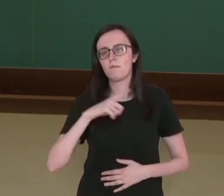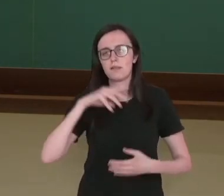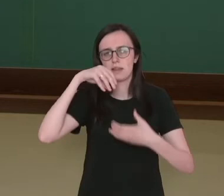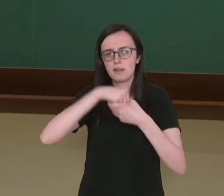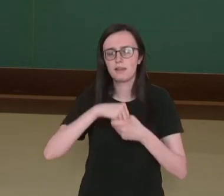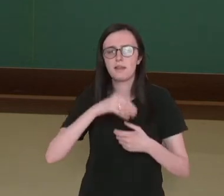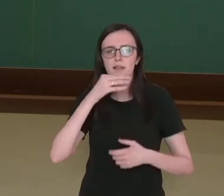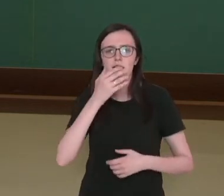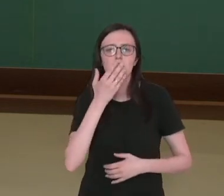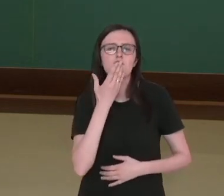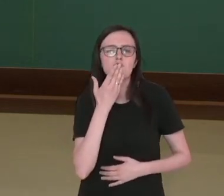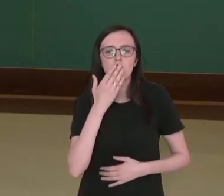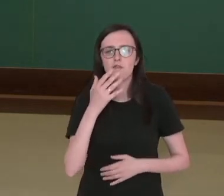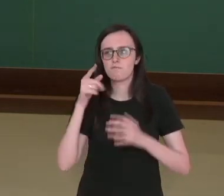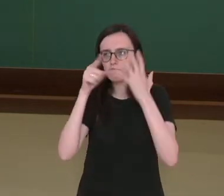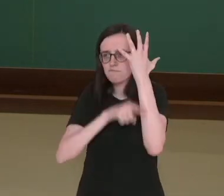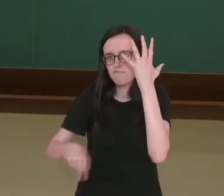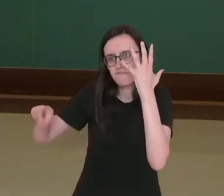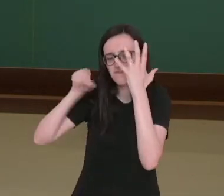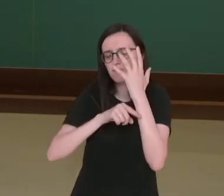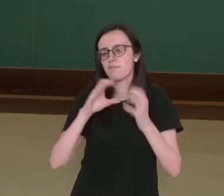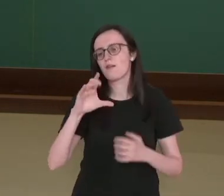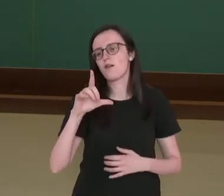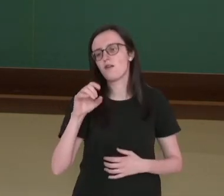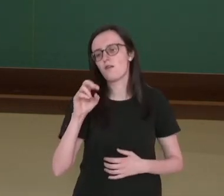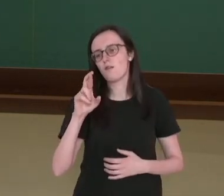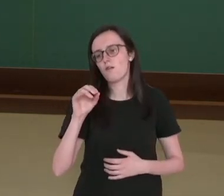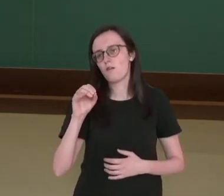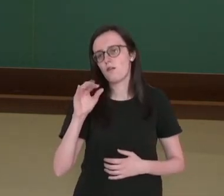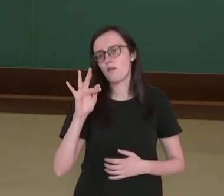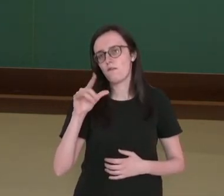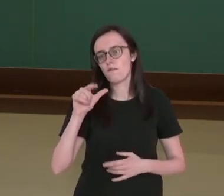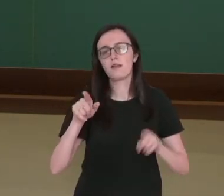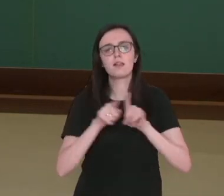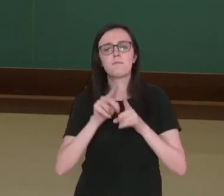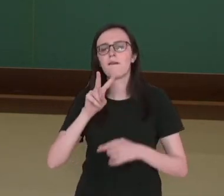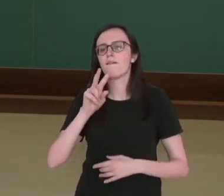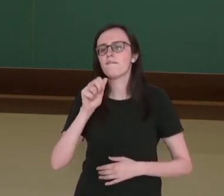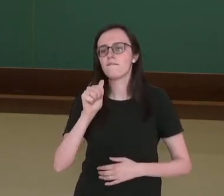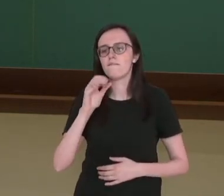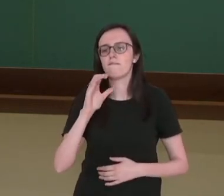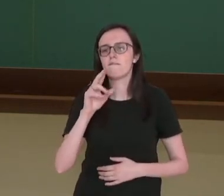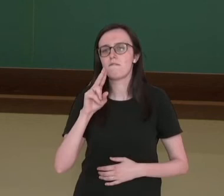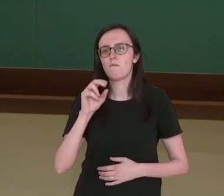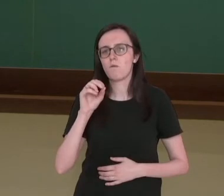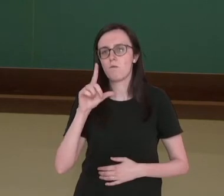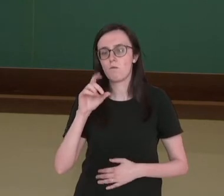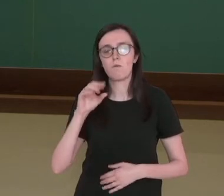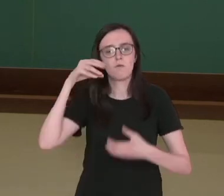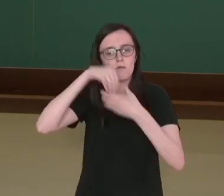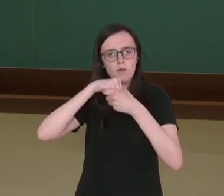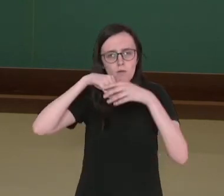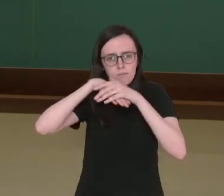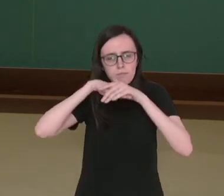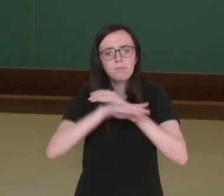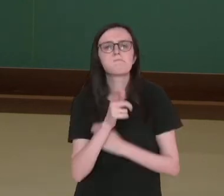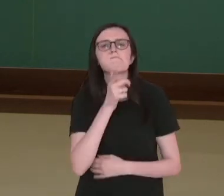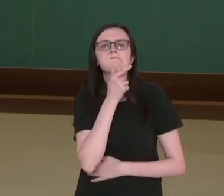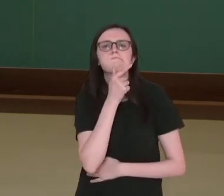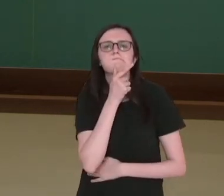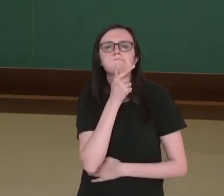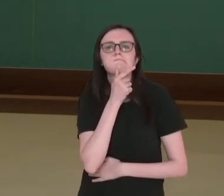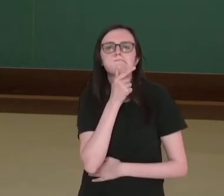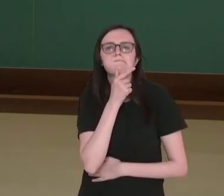clorofila, onde ela faz fotossíntese, e ela tem o vacúolo celular, que vai armazenar água e